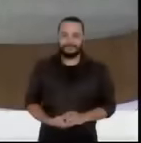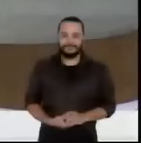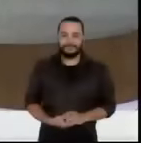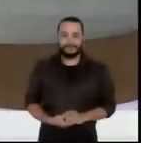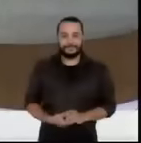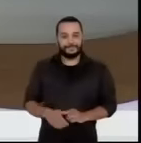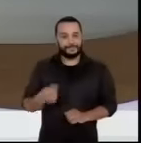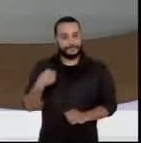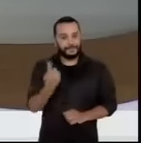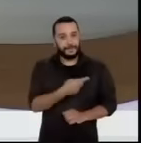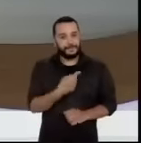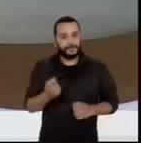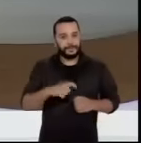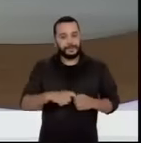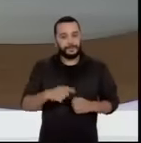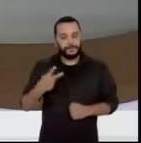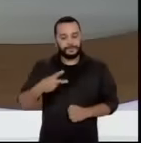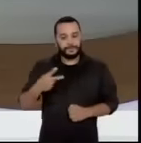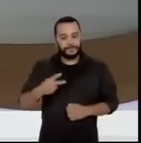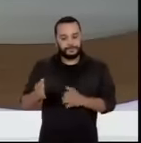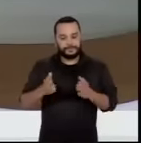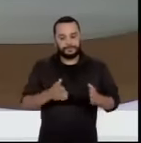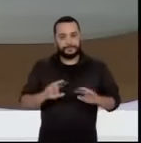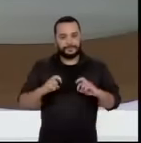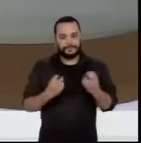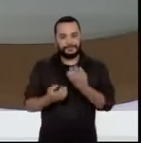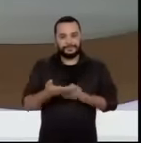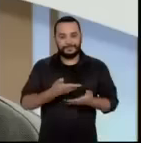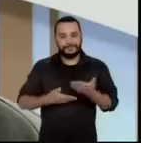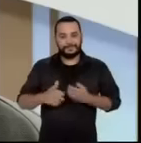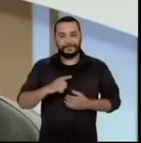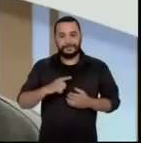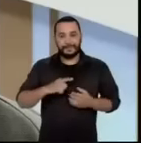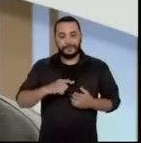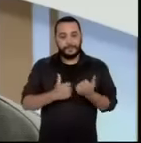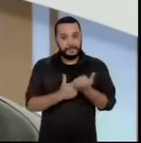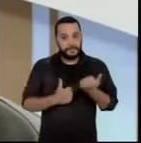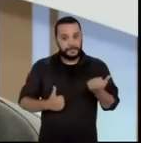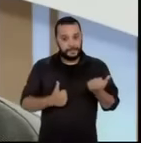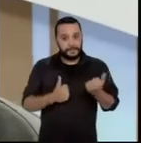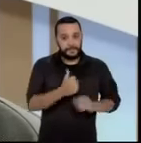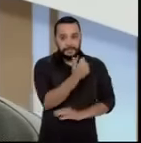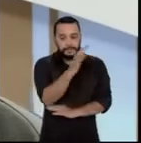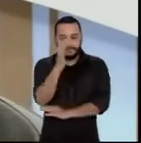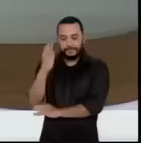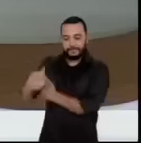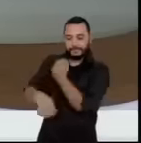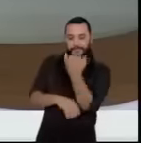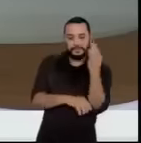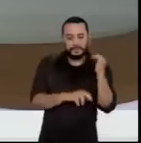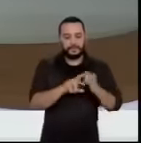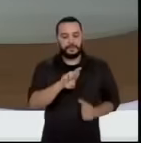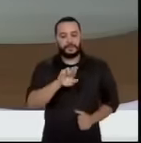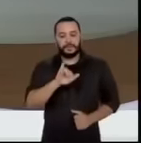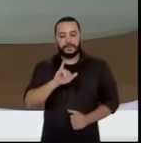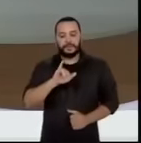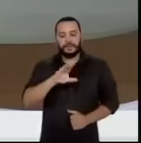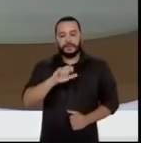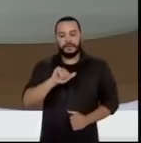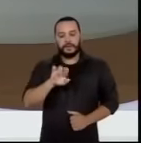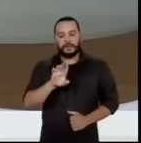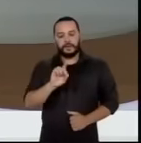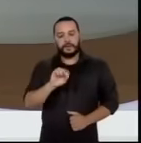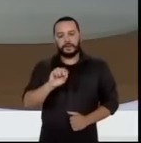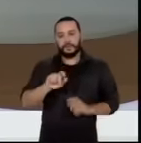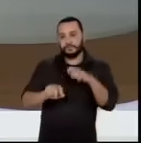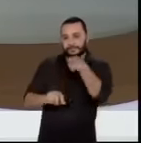Nós estamos de volta com o segundo bloco do Roda Viva com o ministro do Meio Ambiente, Ricardo Salles. Eu vou passar a palavra direto para minha